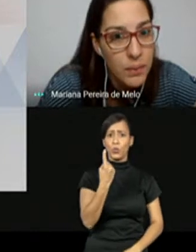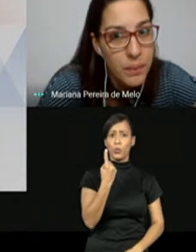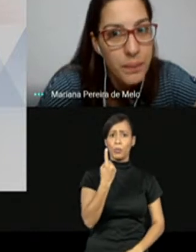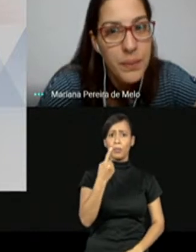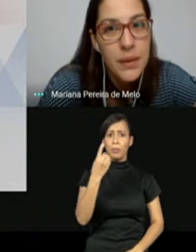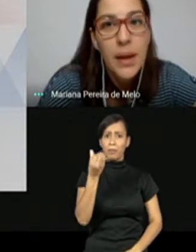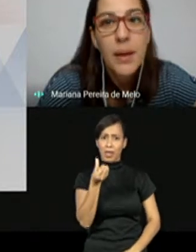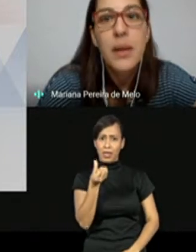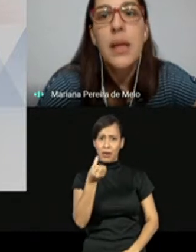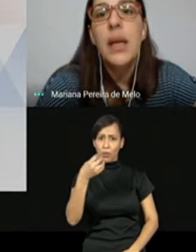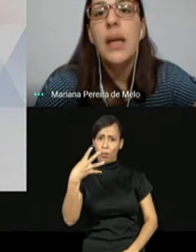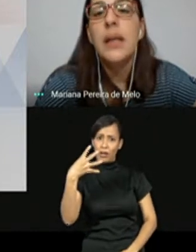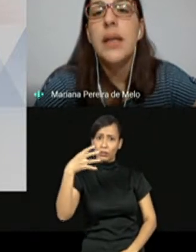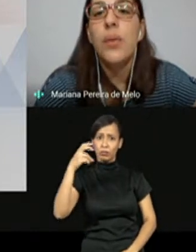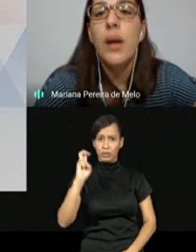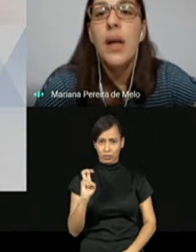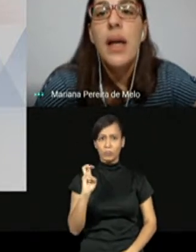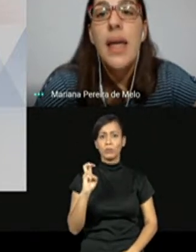1,645. Tá?